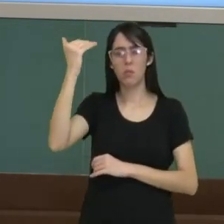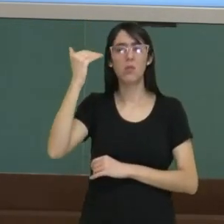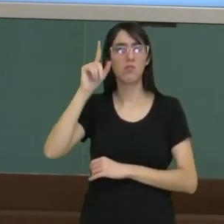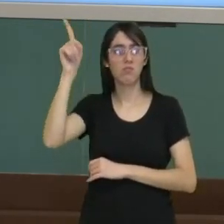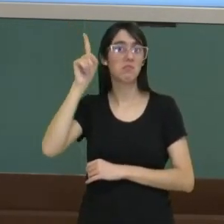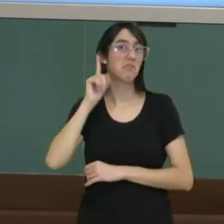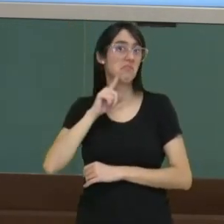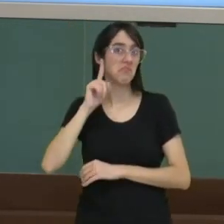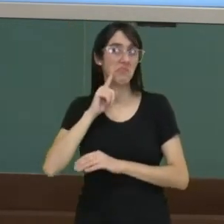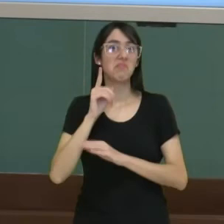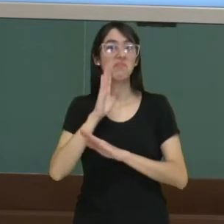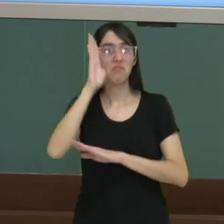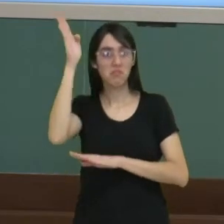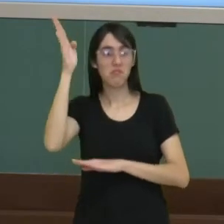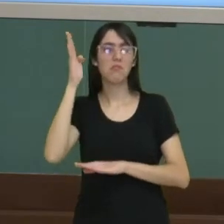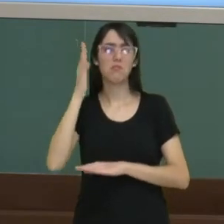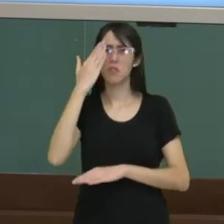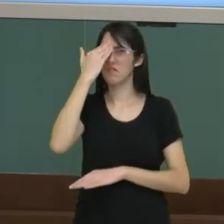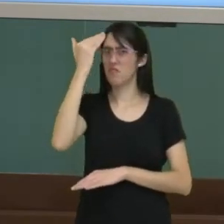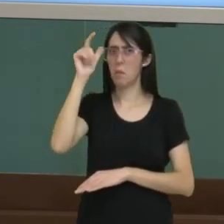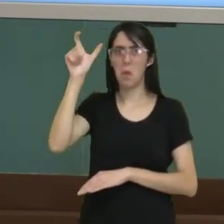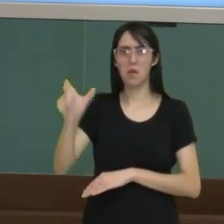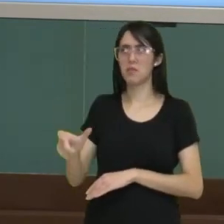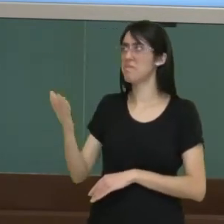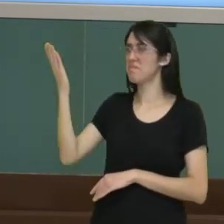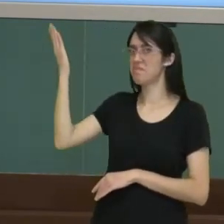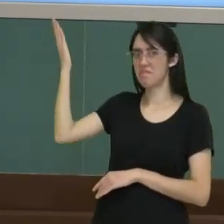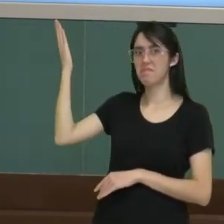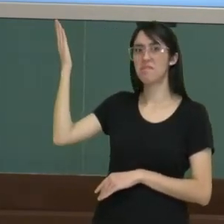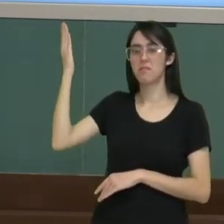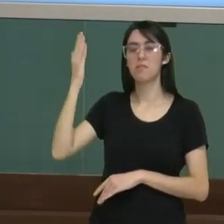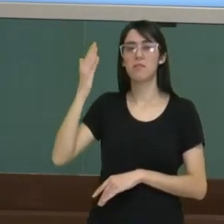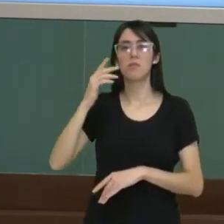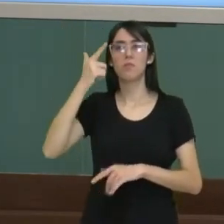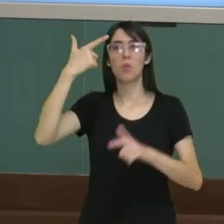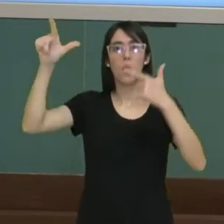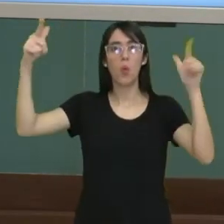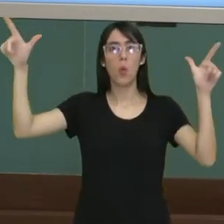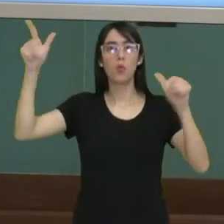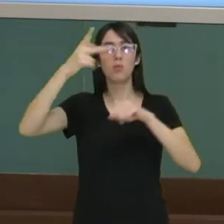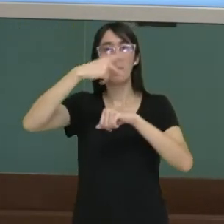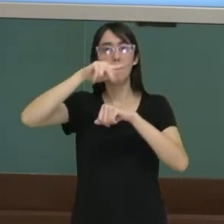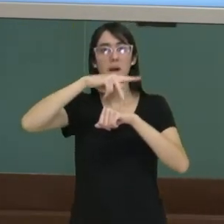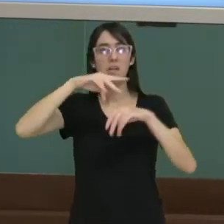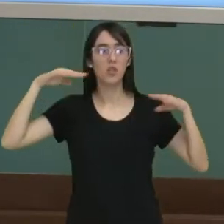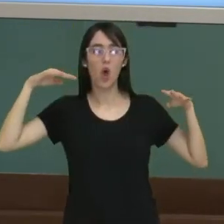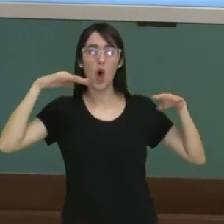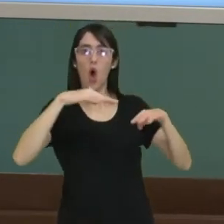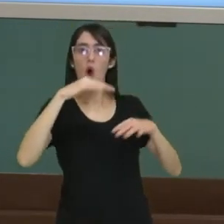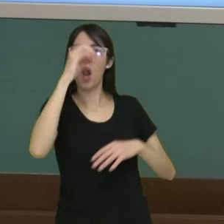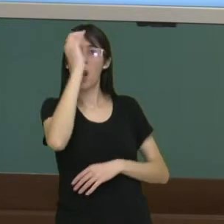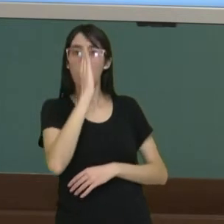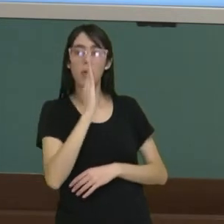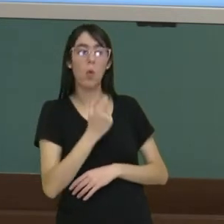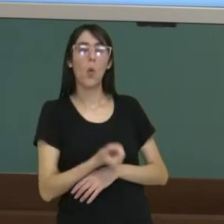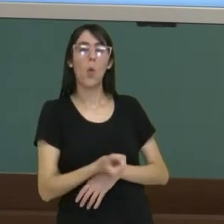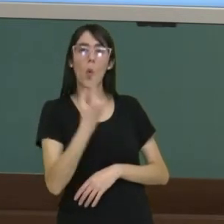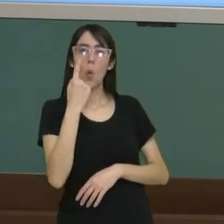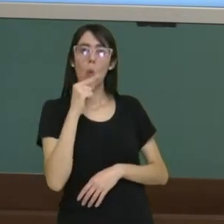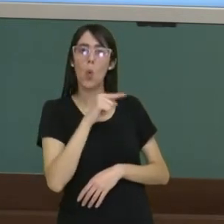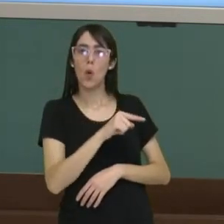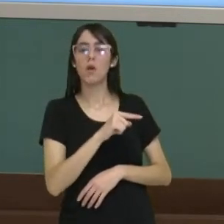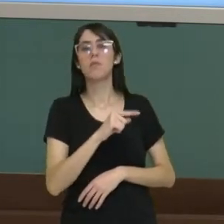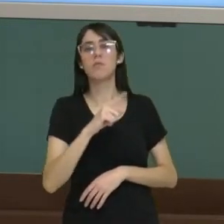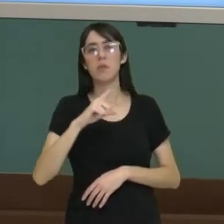Isso também vai ser uma construção meio engraçada, né? Do que era o Brasil lá para fora, lá para os americanos, né? Já que Getúlio Vargas e Roosevelt também